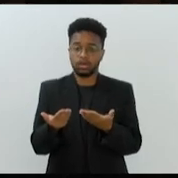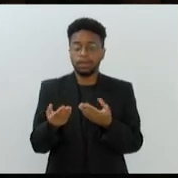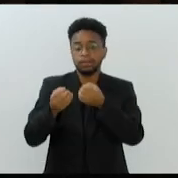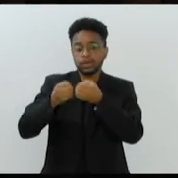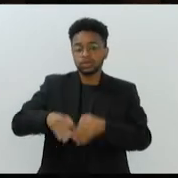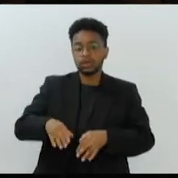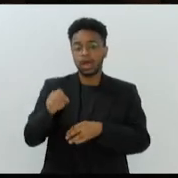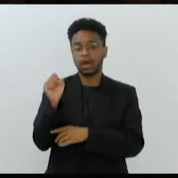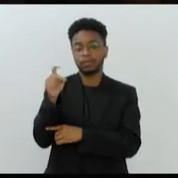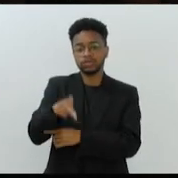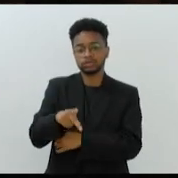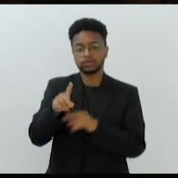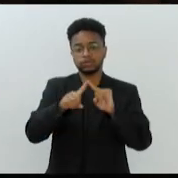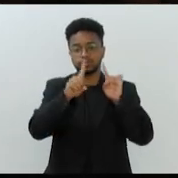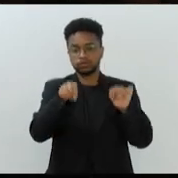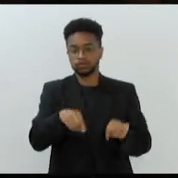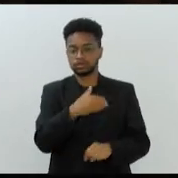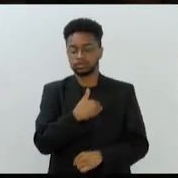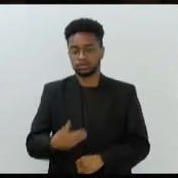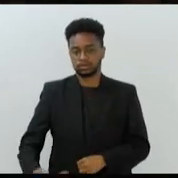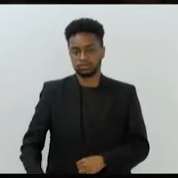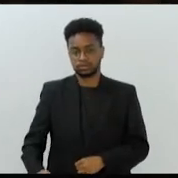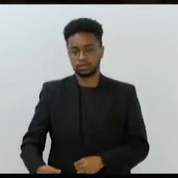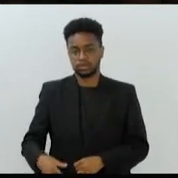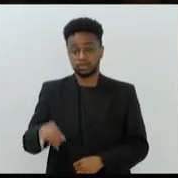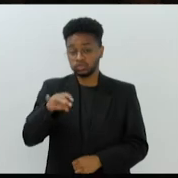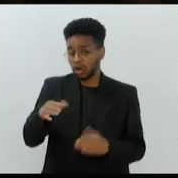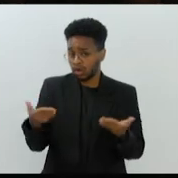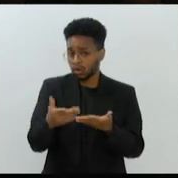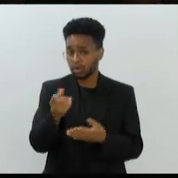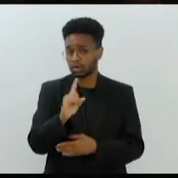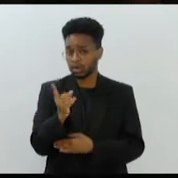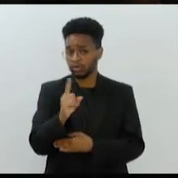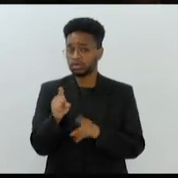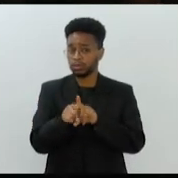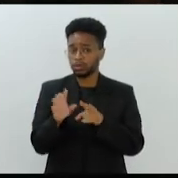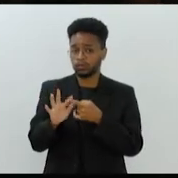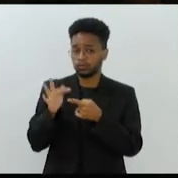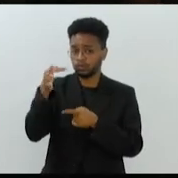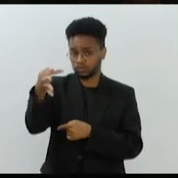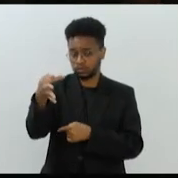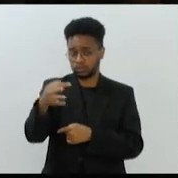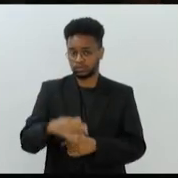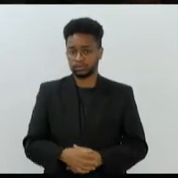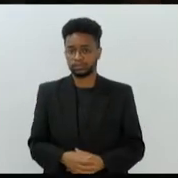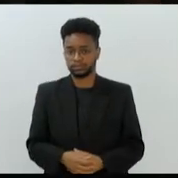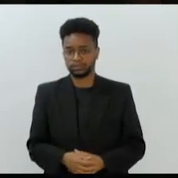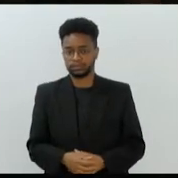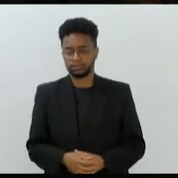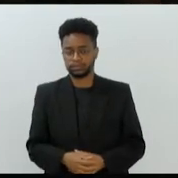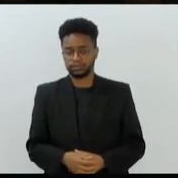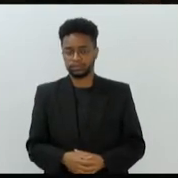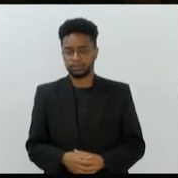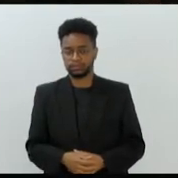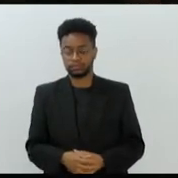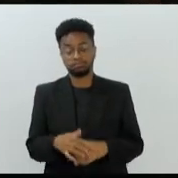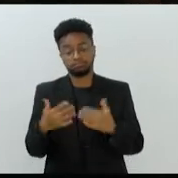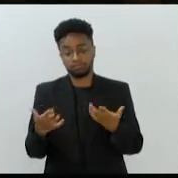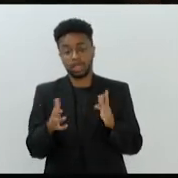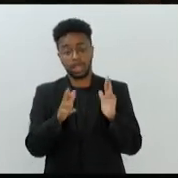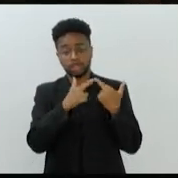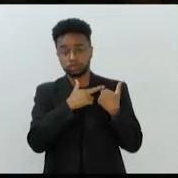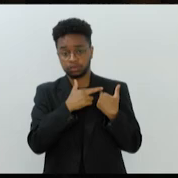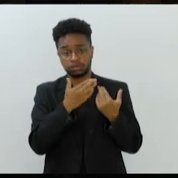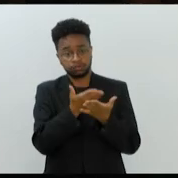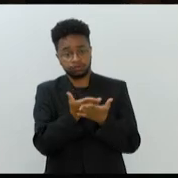a aposentadoria dos servidores, não só para agora, mas para o futuro, a responsabilidade vai ser